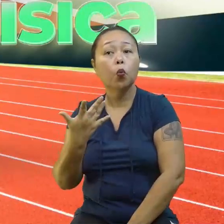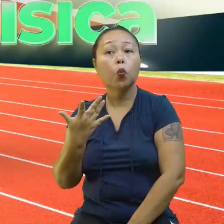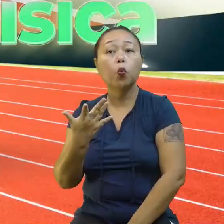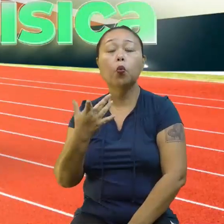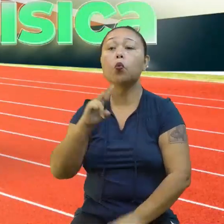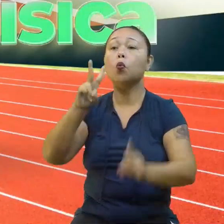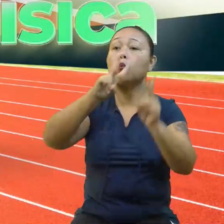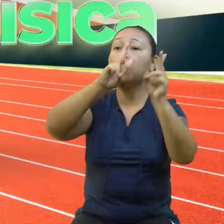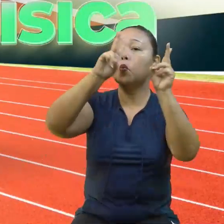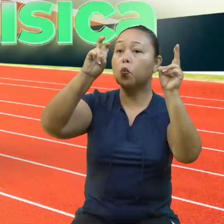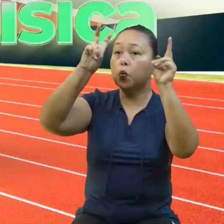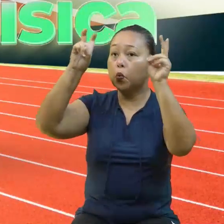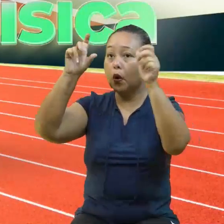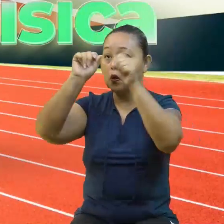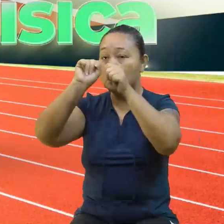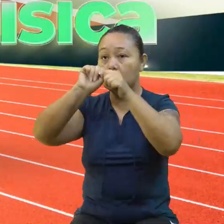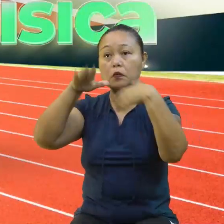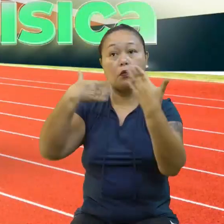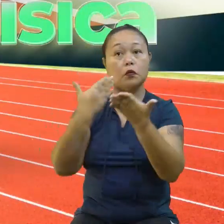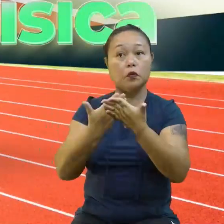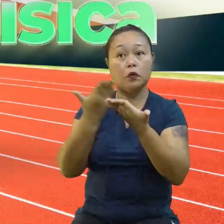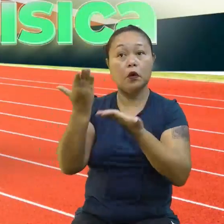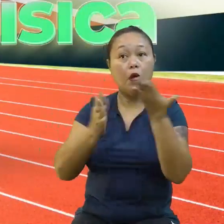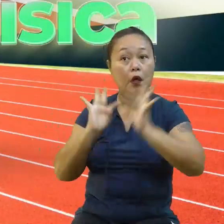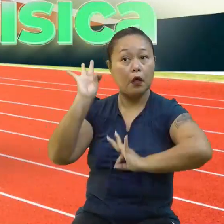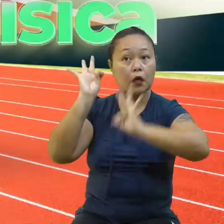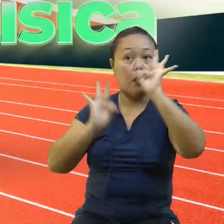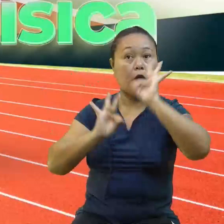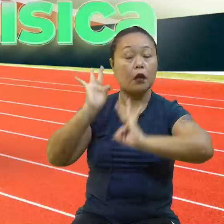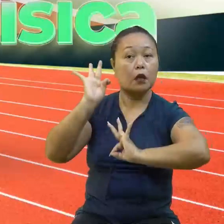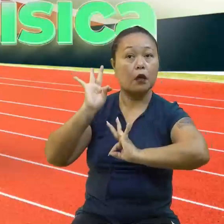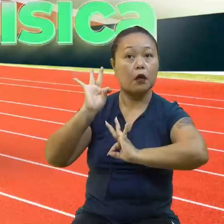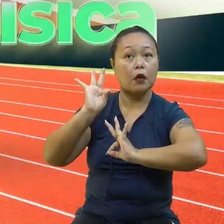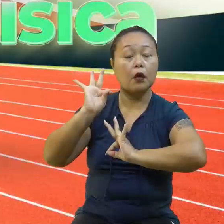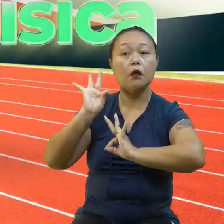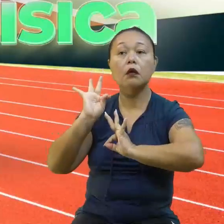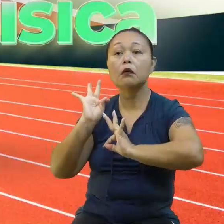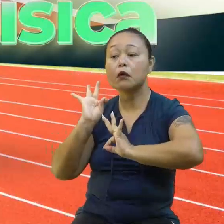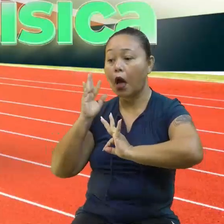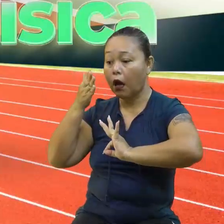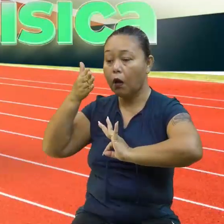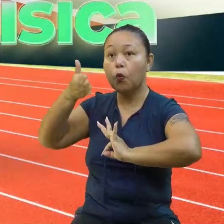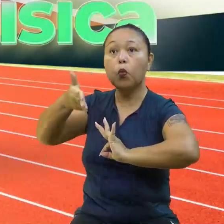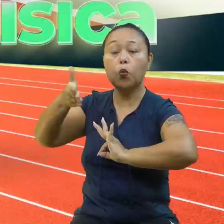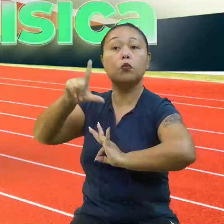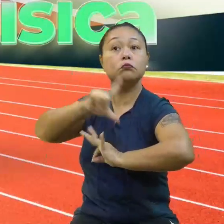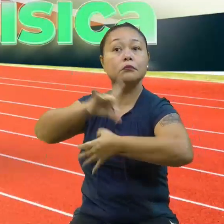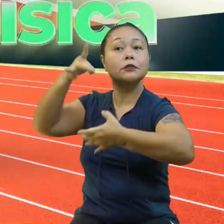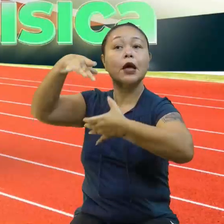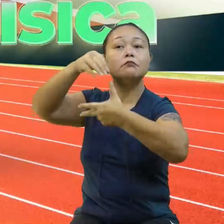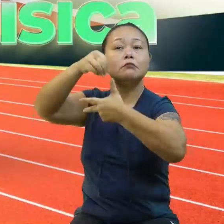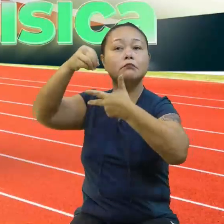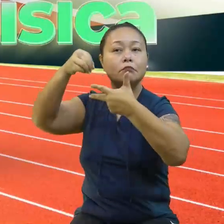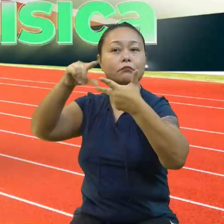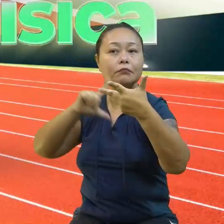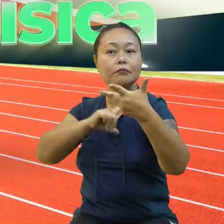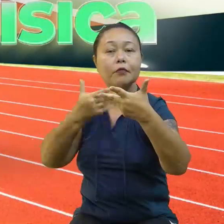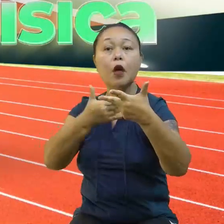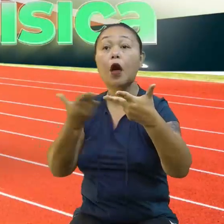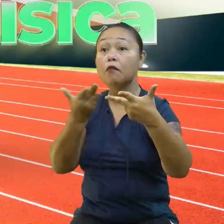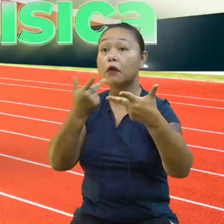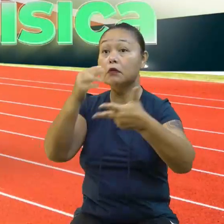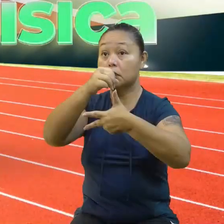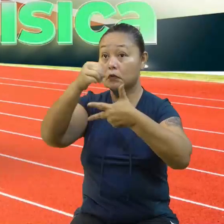é trabalhado nas aulas da mediação vão impactar aí no Enem, né? E aí, falando de Enem